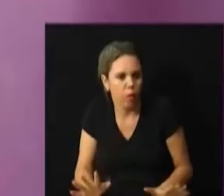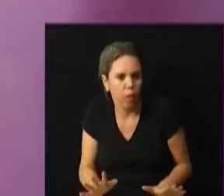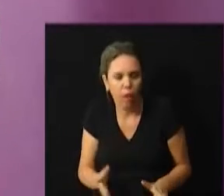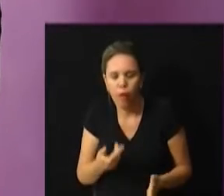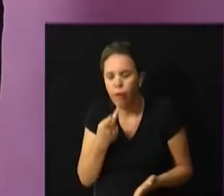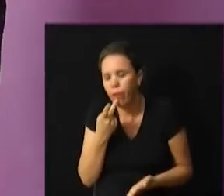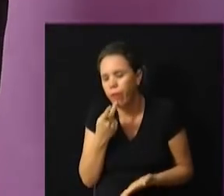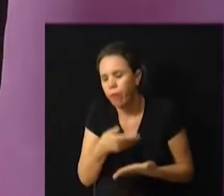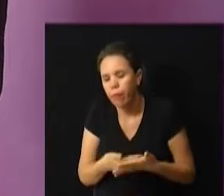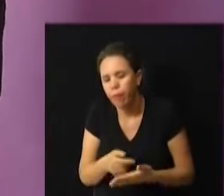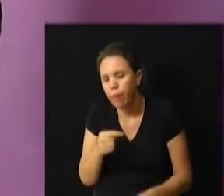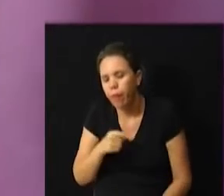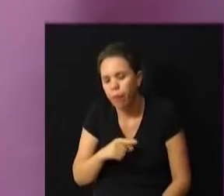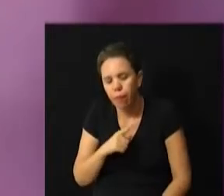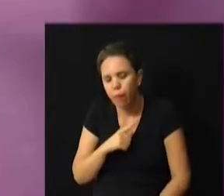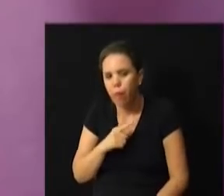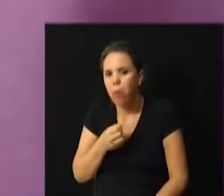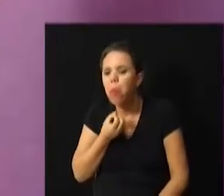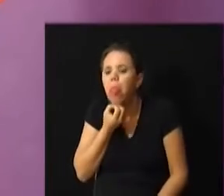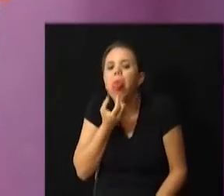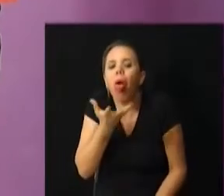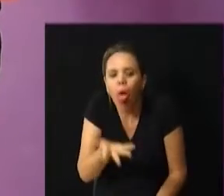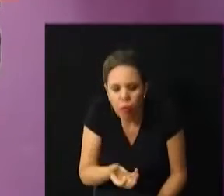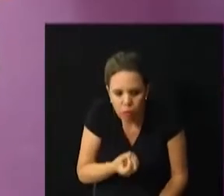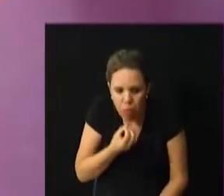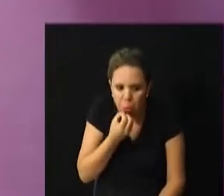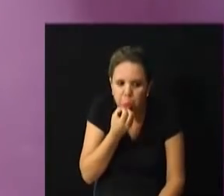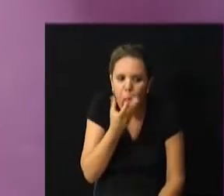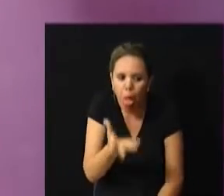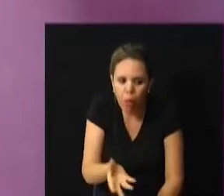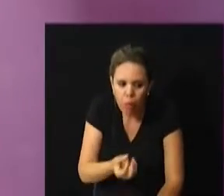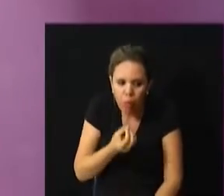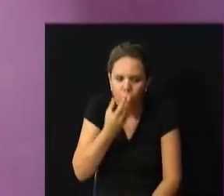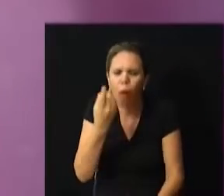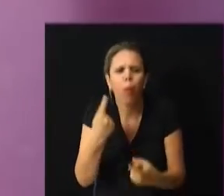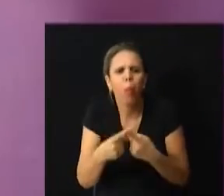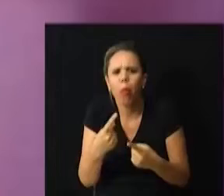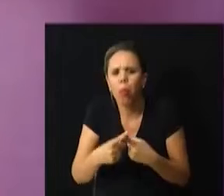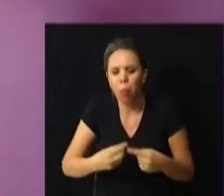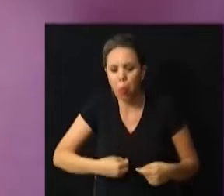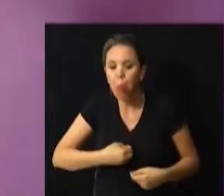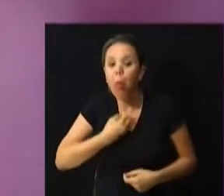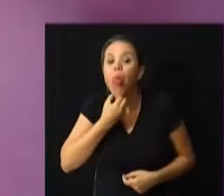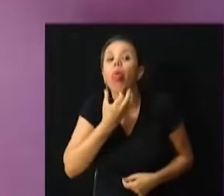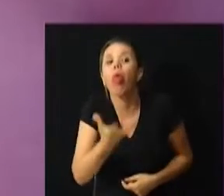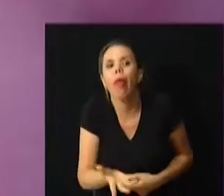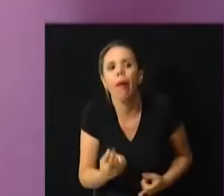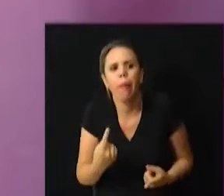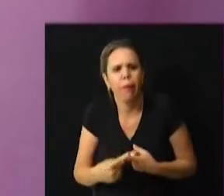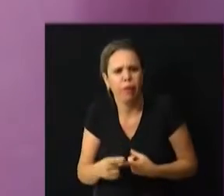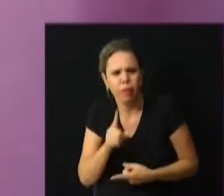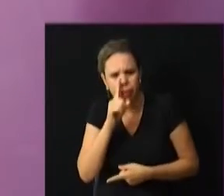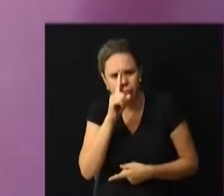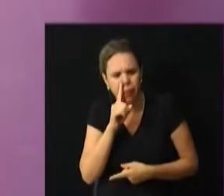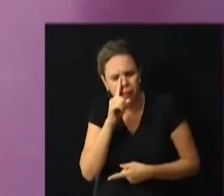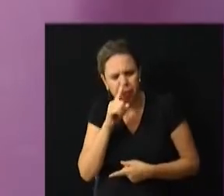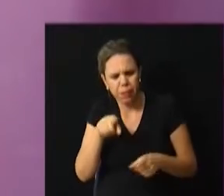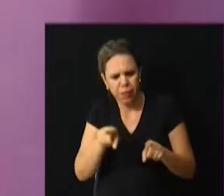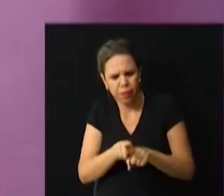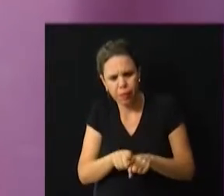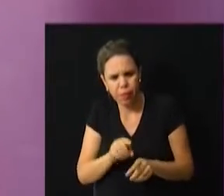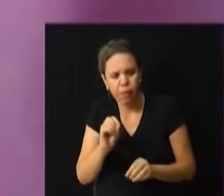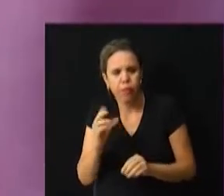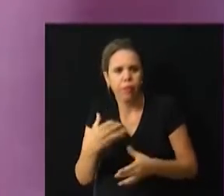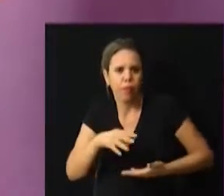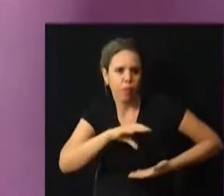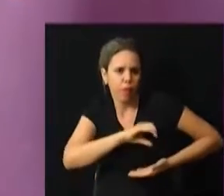E doutor, falando de bebê, eles regurgitam muito, né? o que é o indicado? Porque acaba sendo